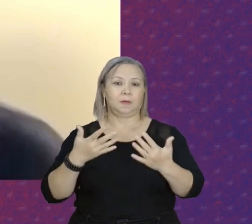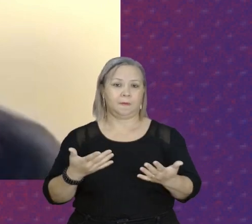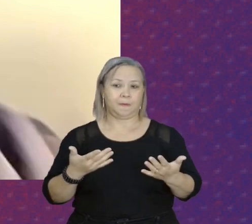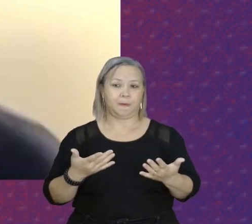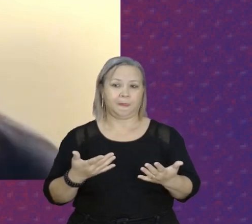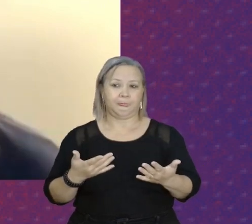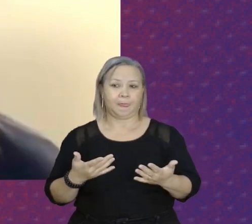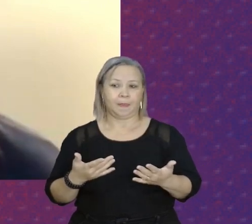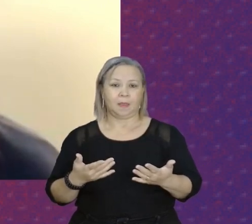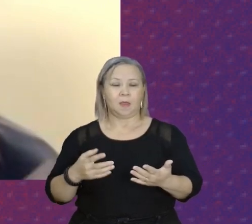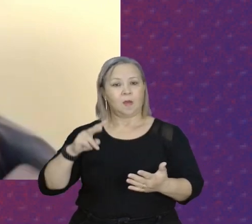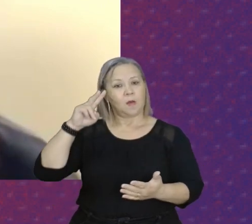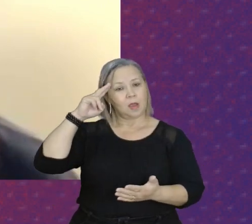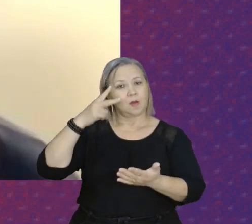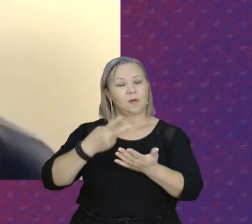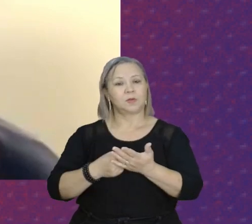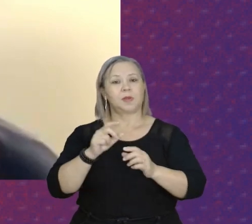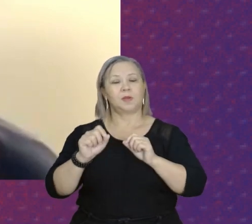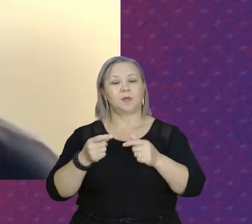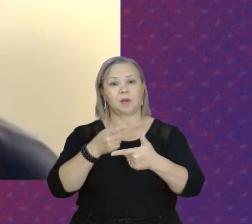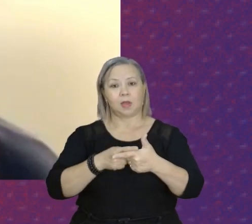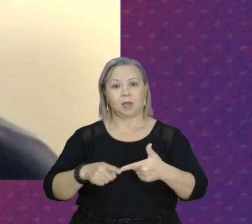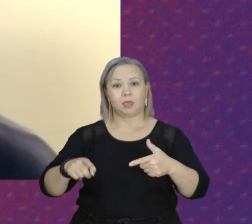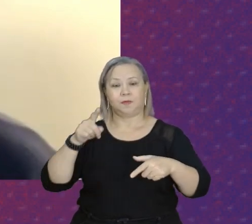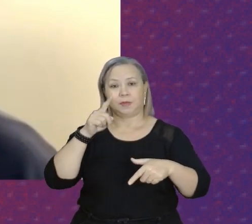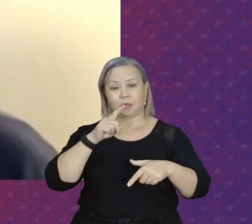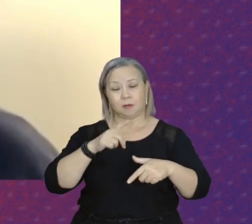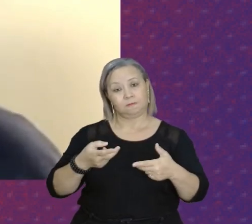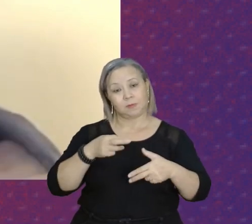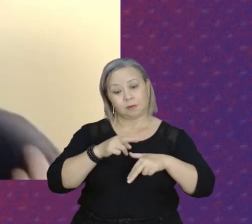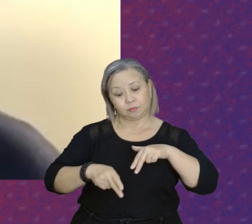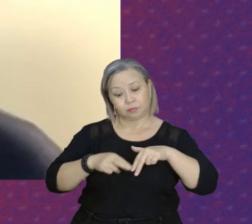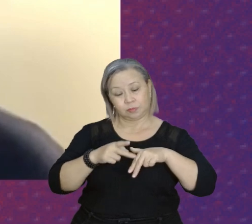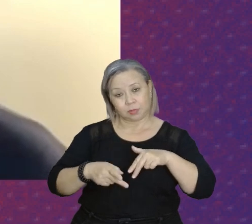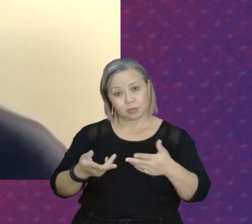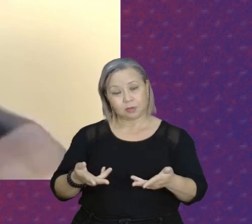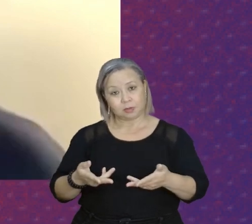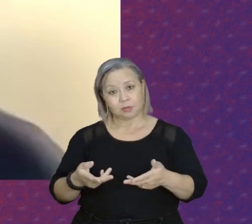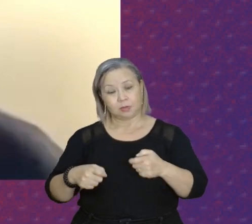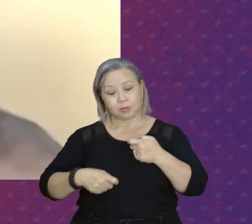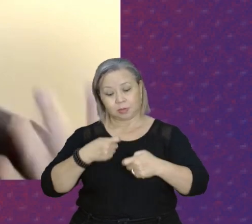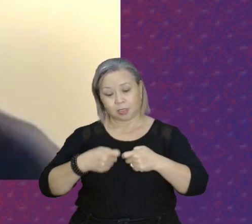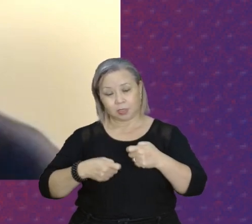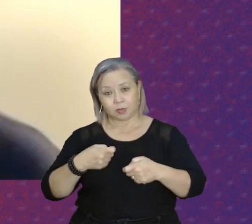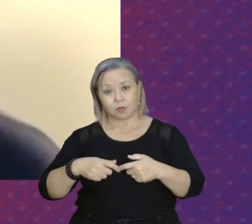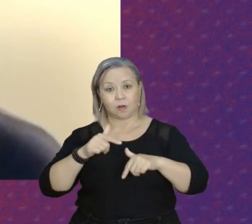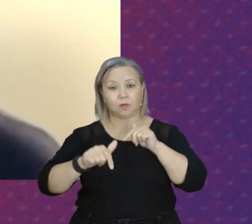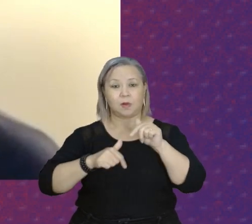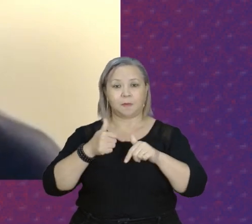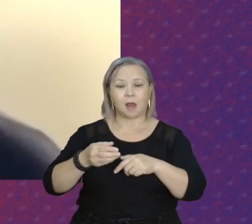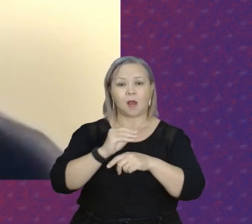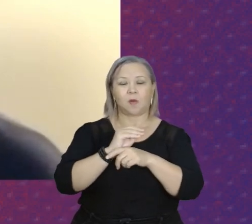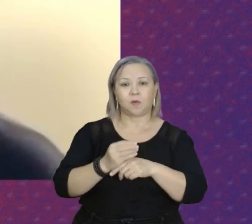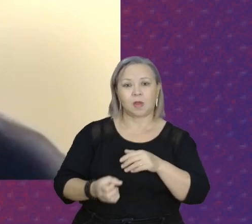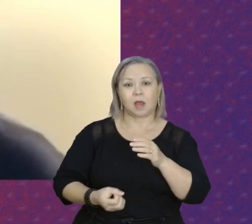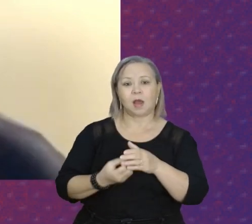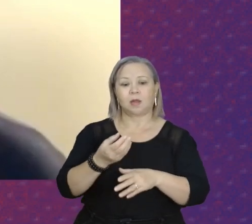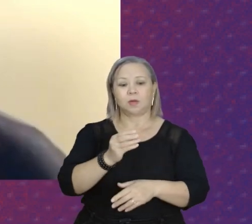o reconhecimento do que é a divisão sexual do trabalho, eles afirmam como o cuidado, a criação